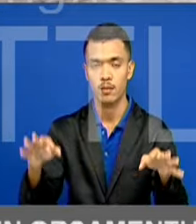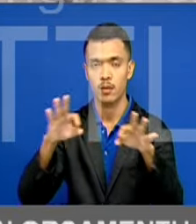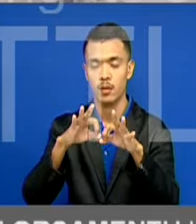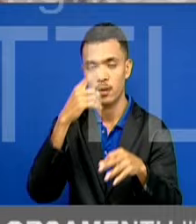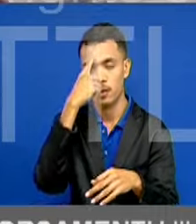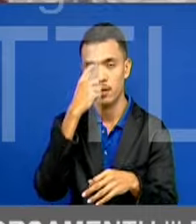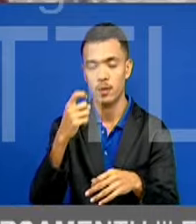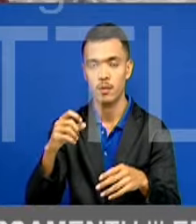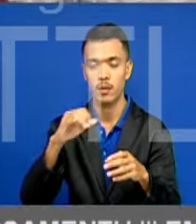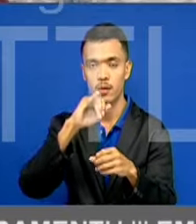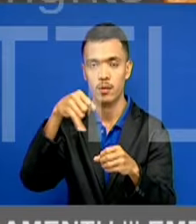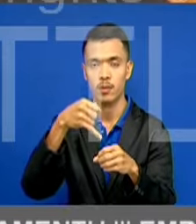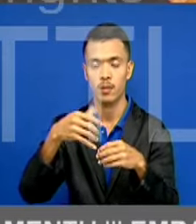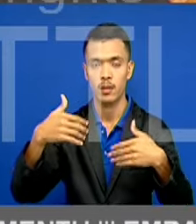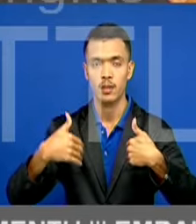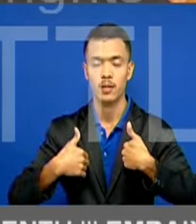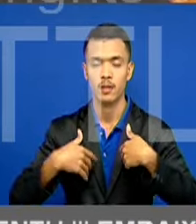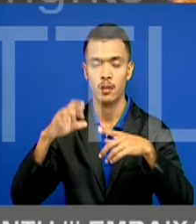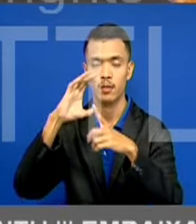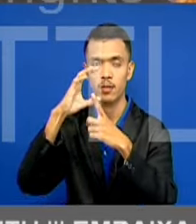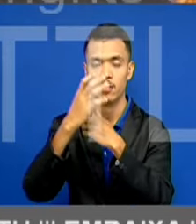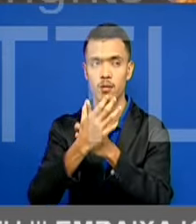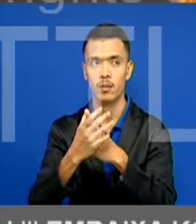ligação com cultura. Se ela se